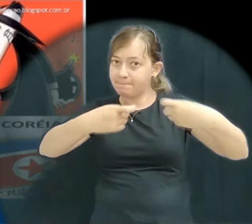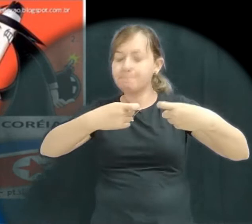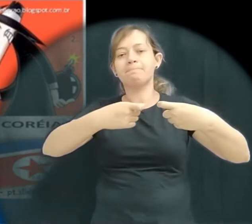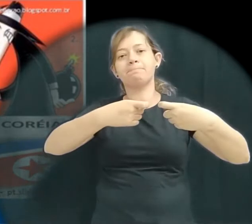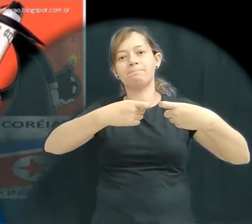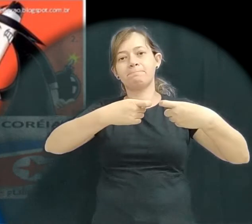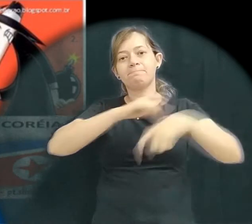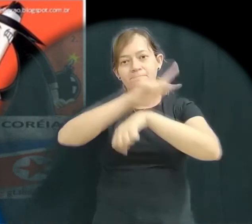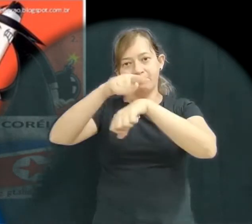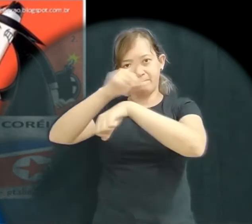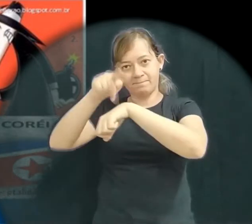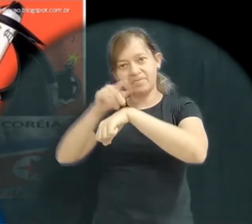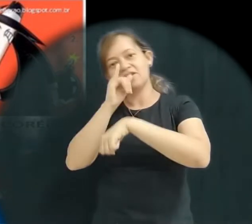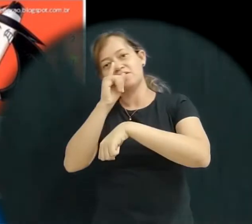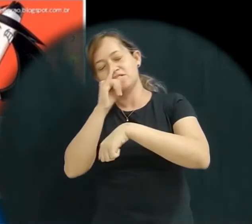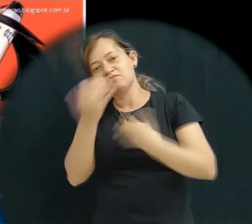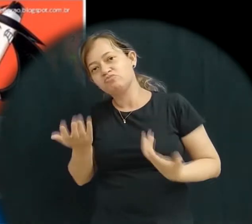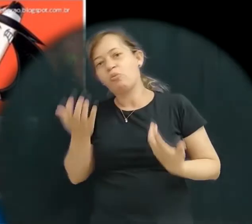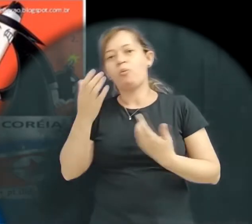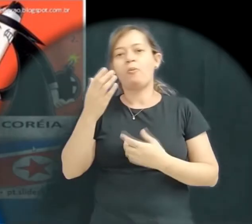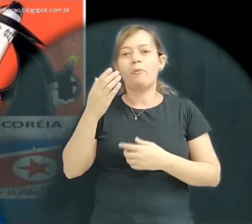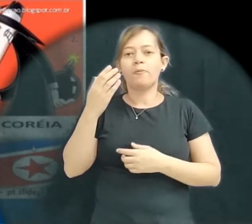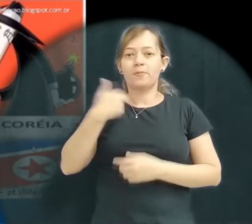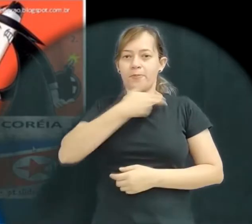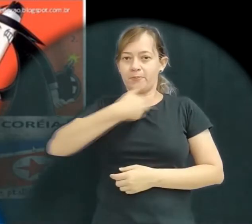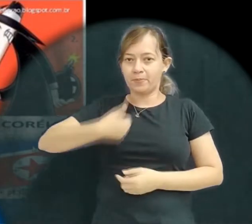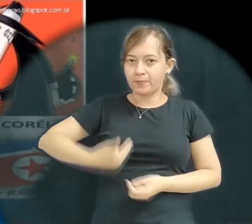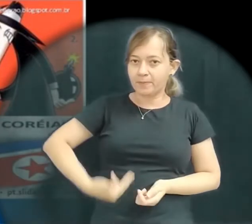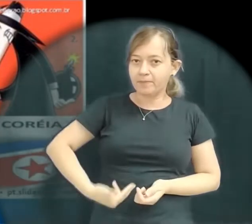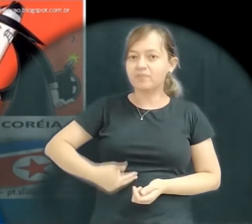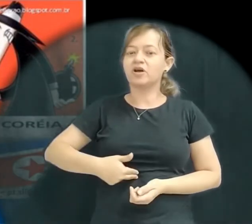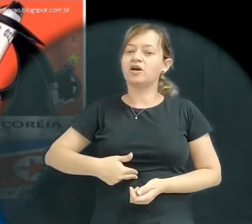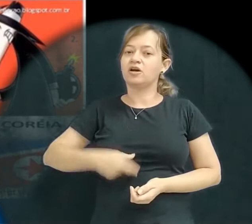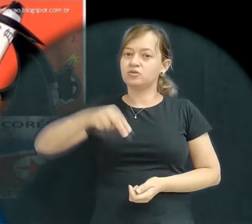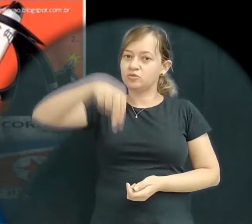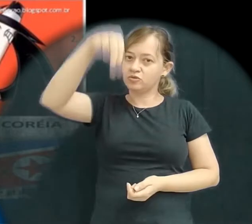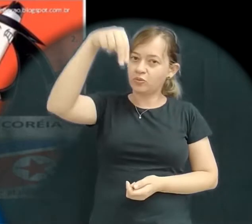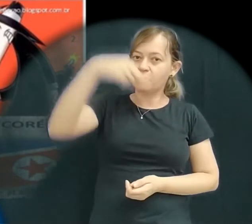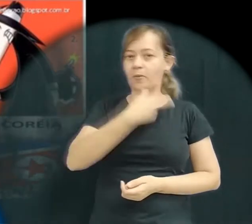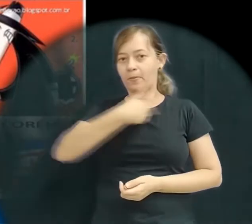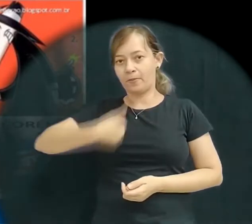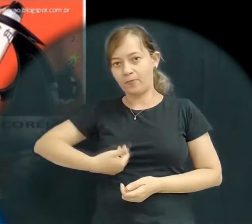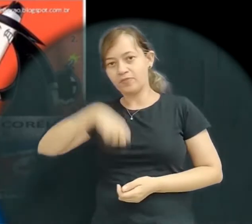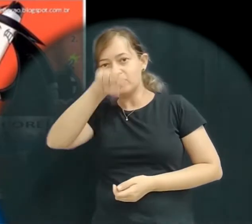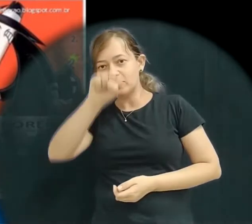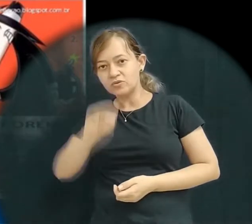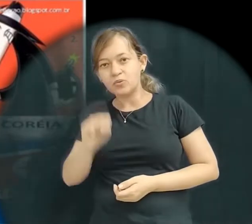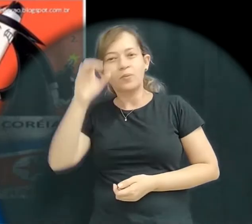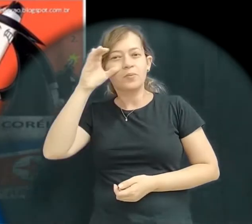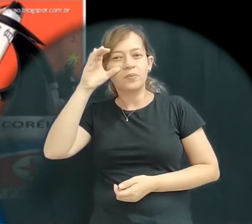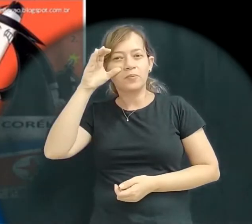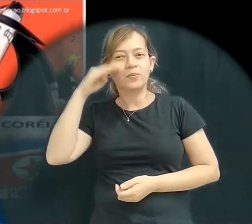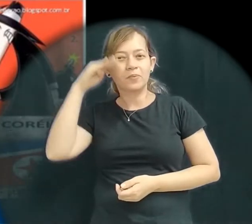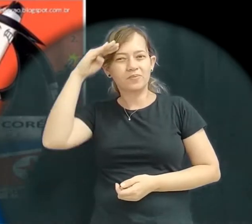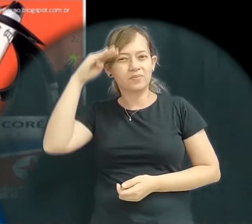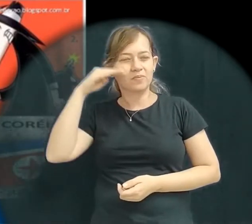outro país, a exemplo da Coreia do Norte e Coreia do Sul, onde tanto a União Soviética apoiou a Coreia do Norte, os Estados